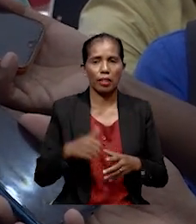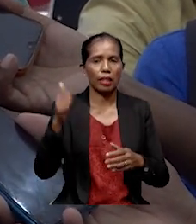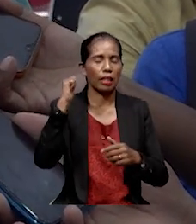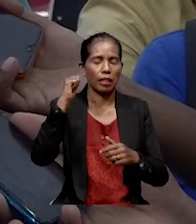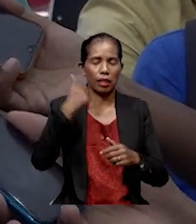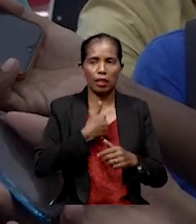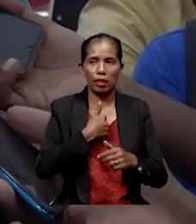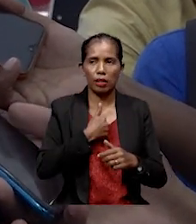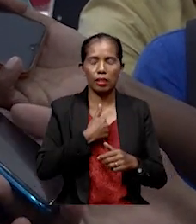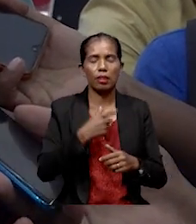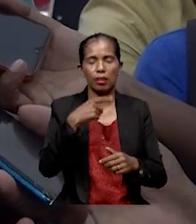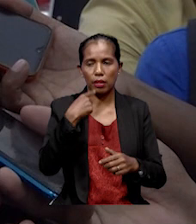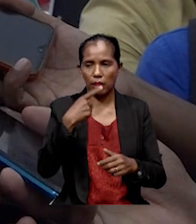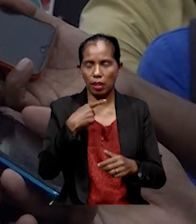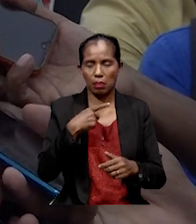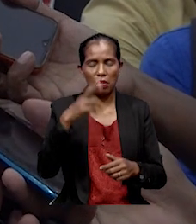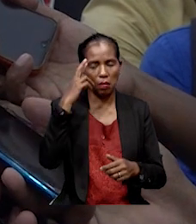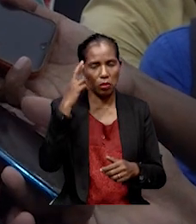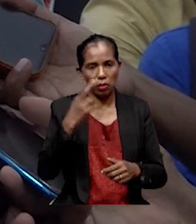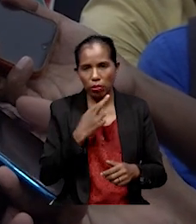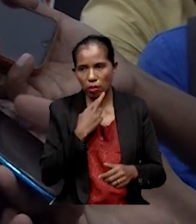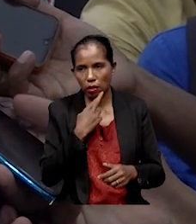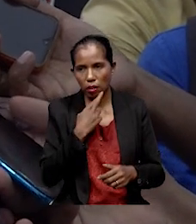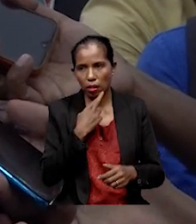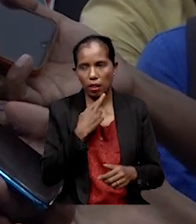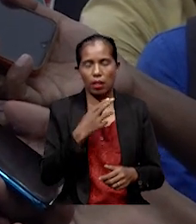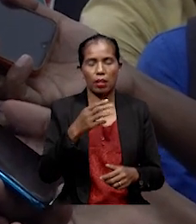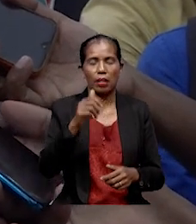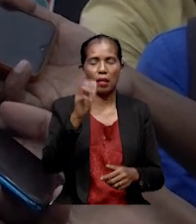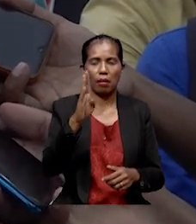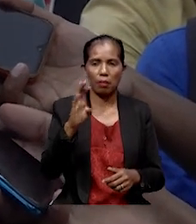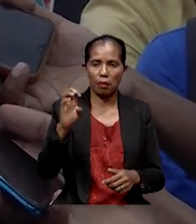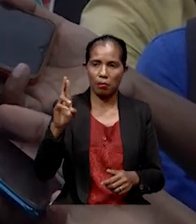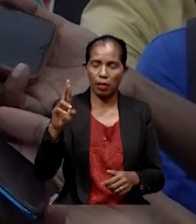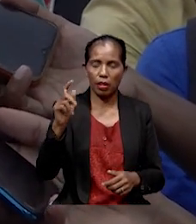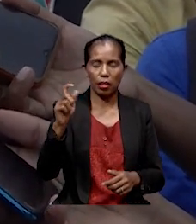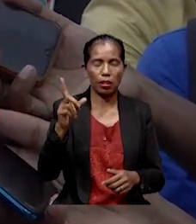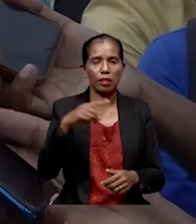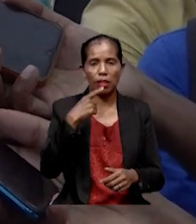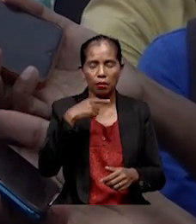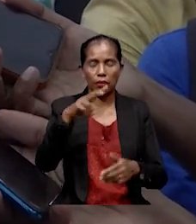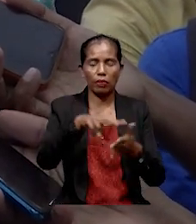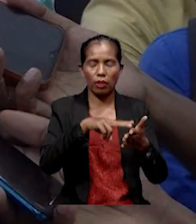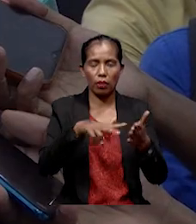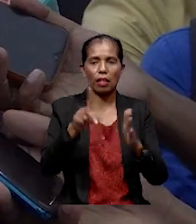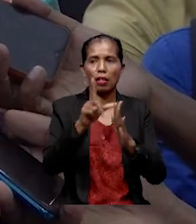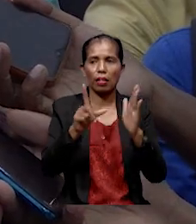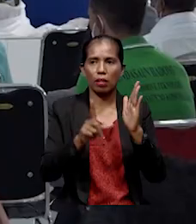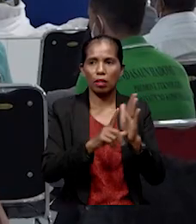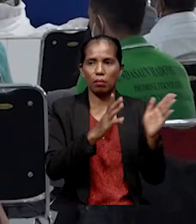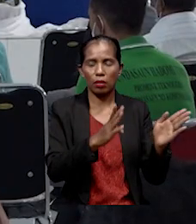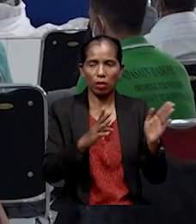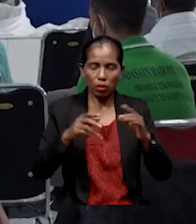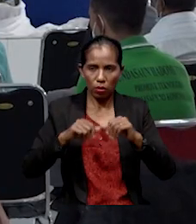Enta ma um bot Ramos Horta, o Mana Berta, o CDT mga viola lei, processo lá na